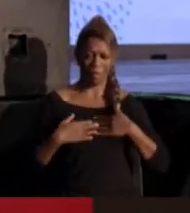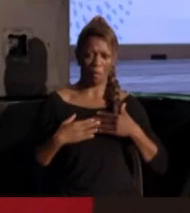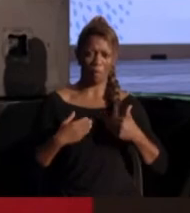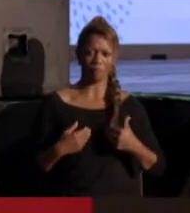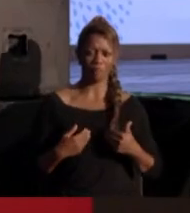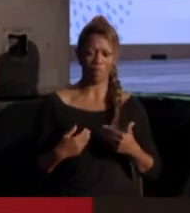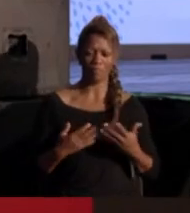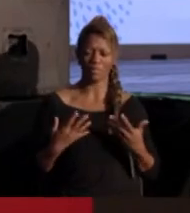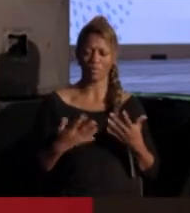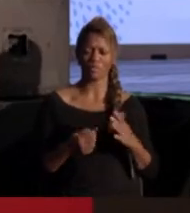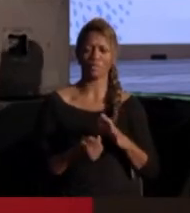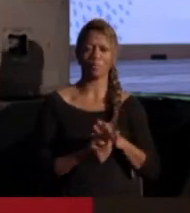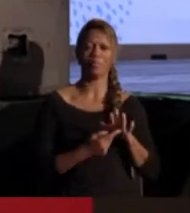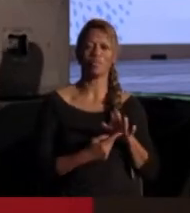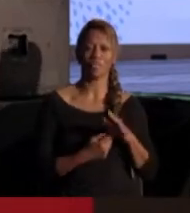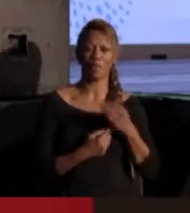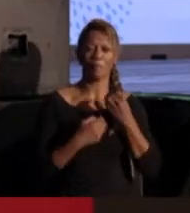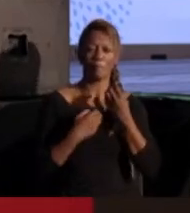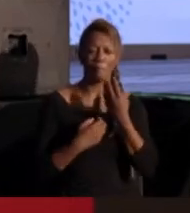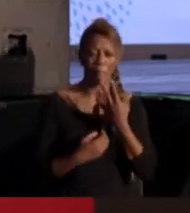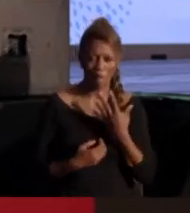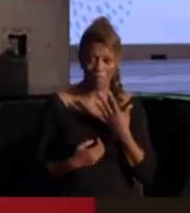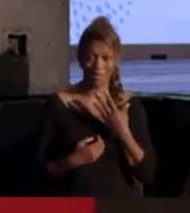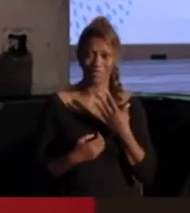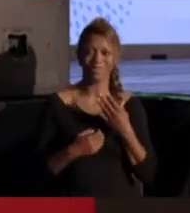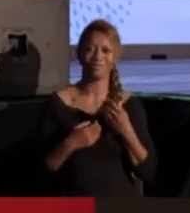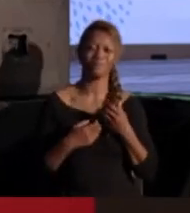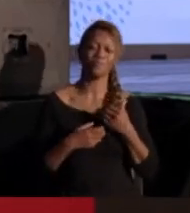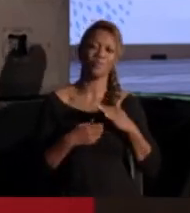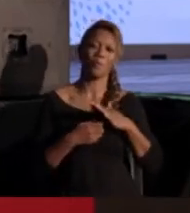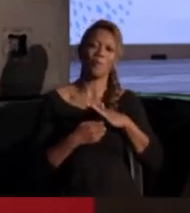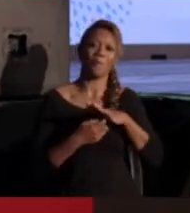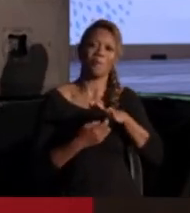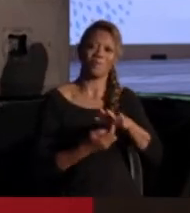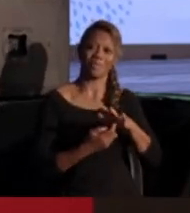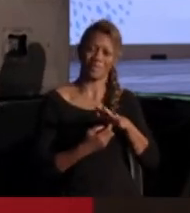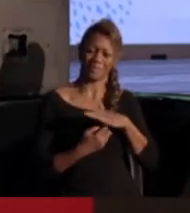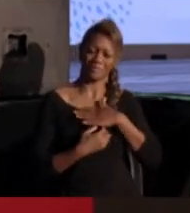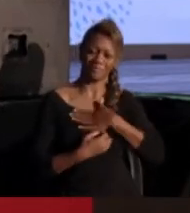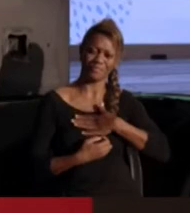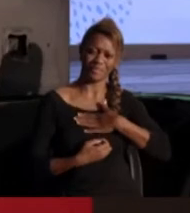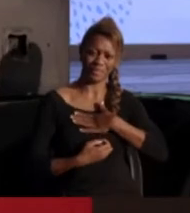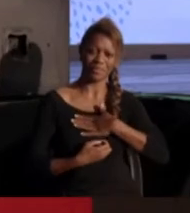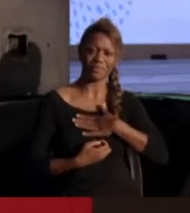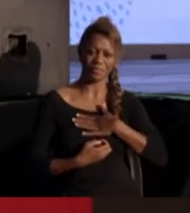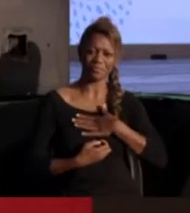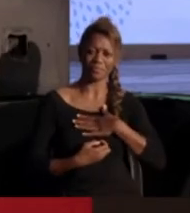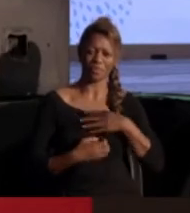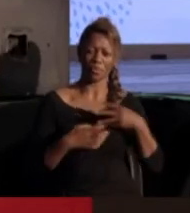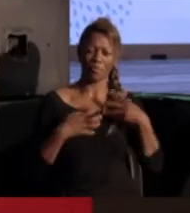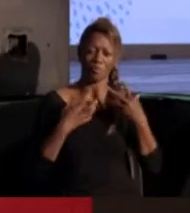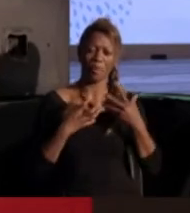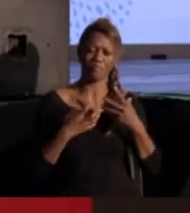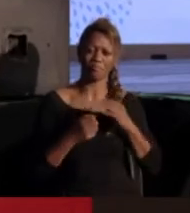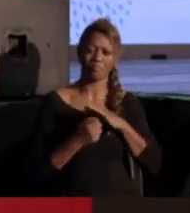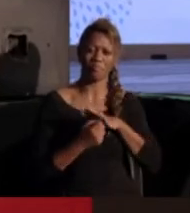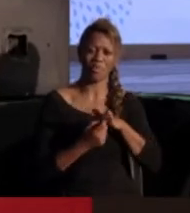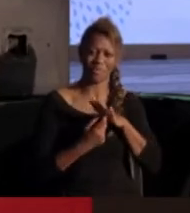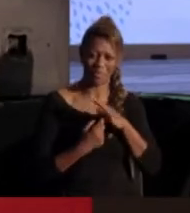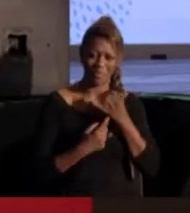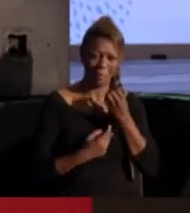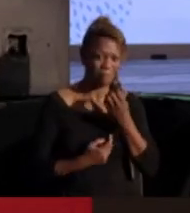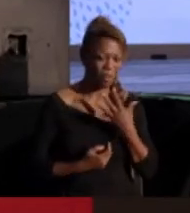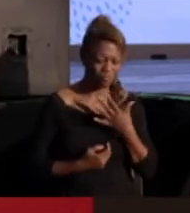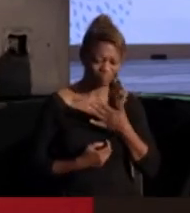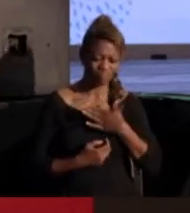conseguimos produzir boas palavras. E é prazeroso quando conseguimos escutar boas palavras. Então, há